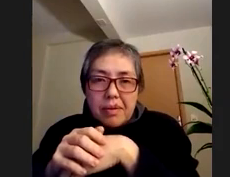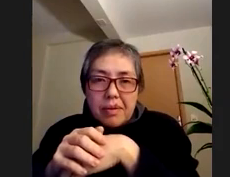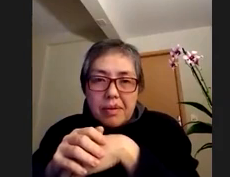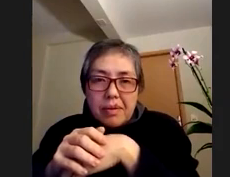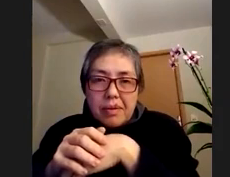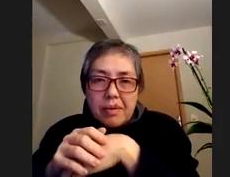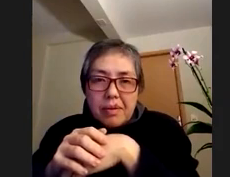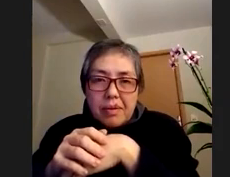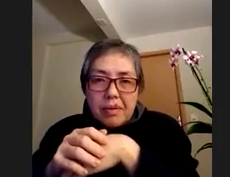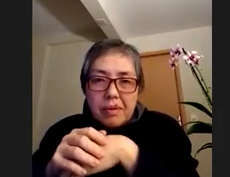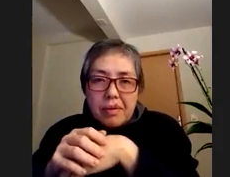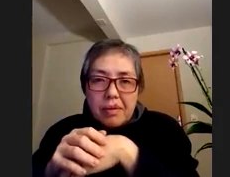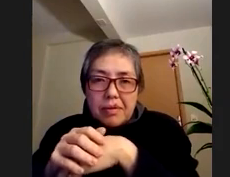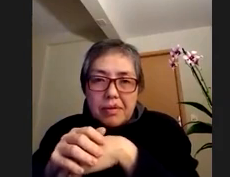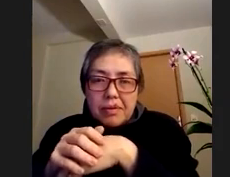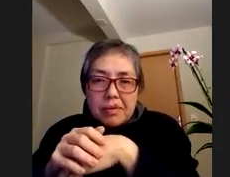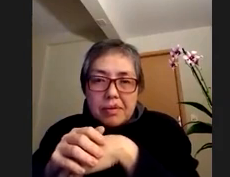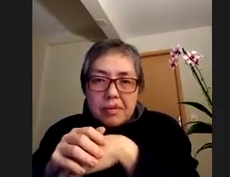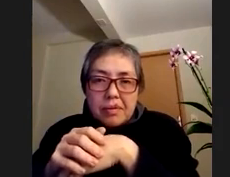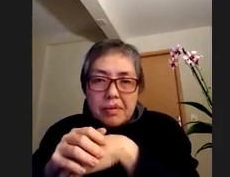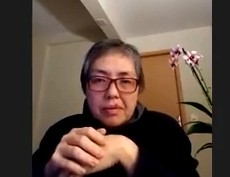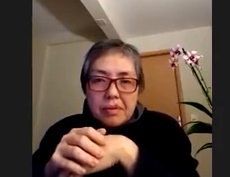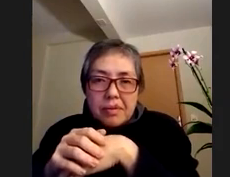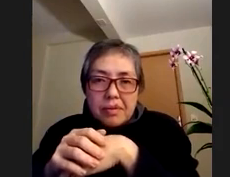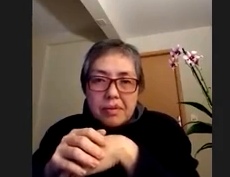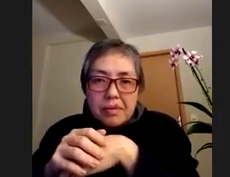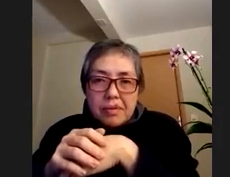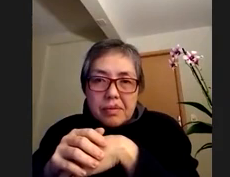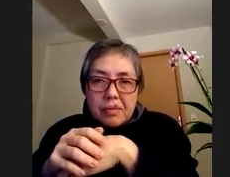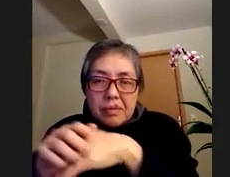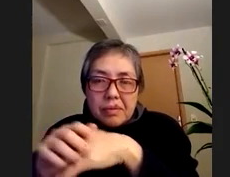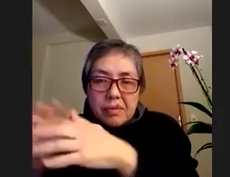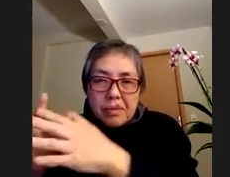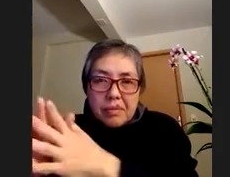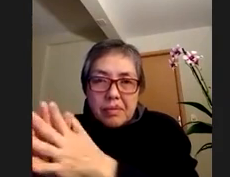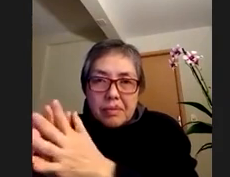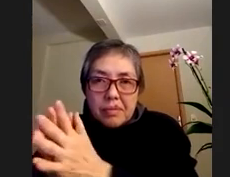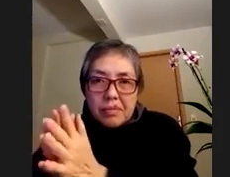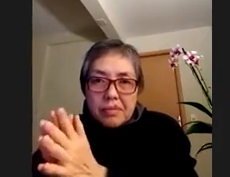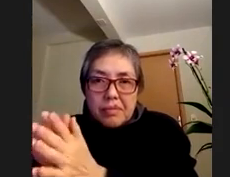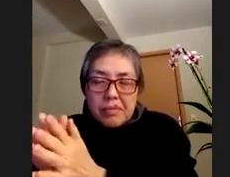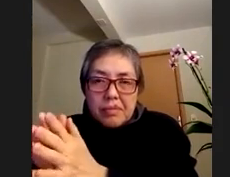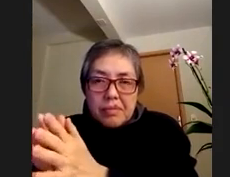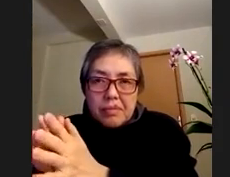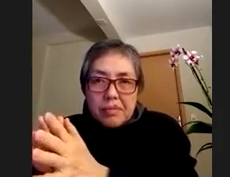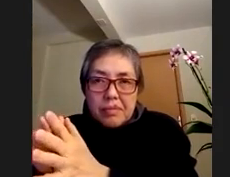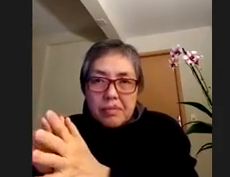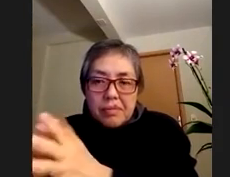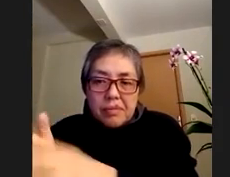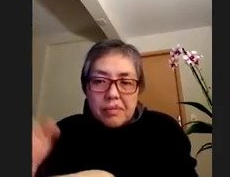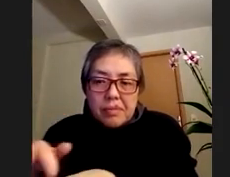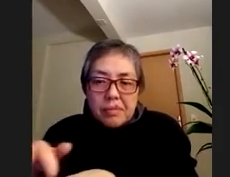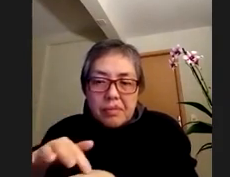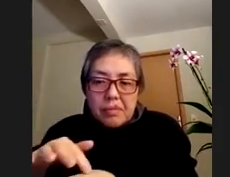né, essas dificuldades, essas desigualdades aí que a gente vê permeadas principalmente agora no campo da saúde